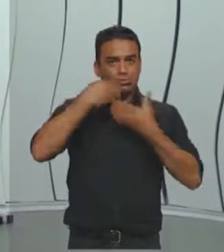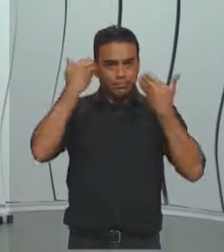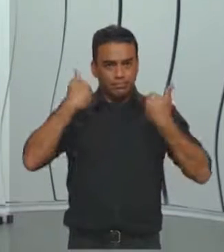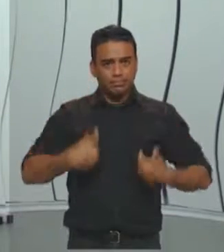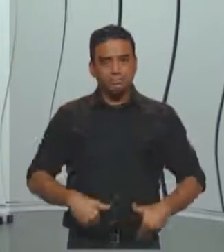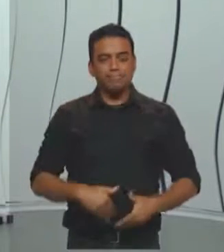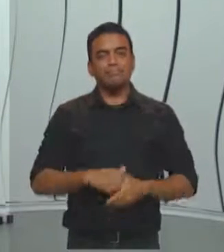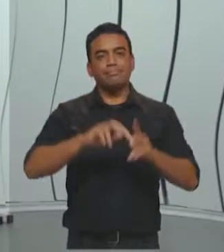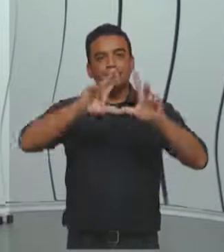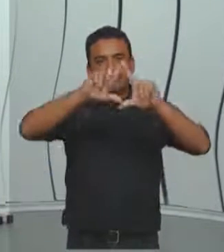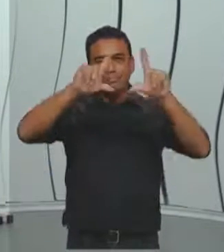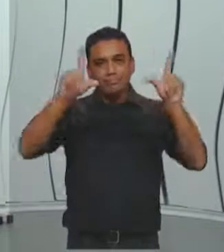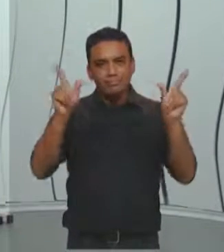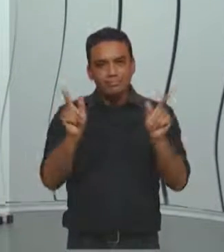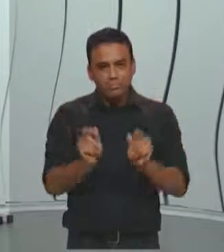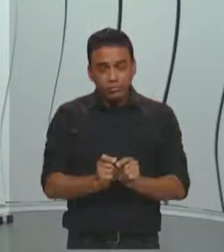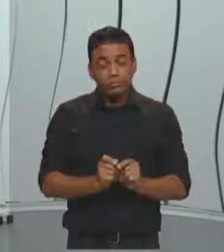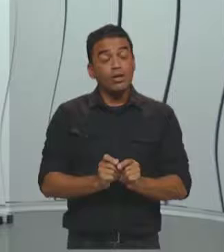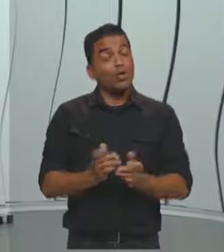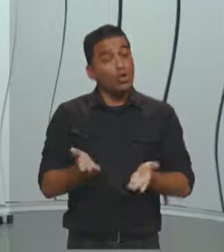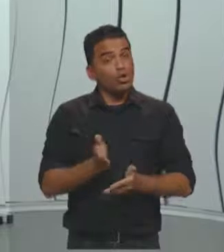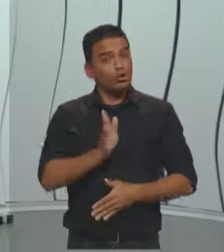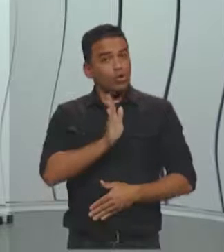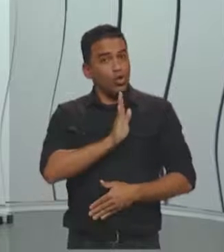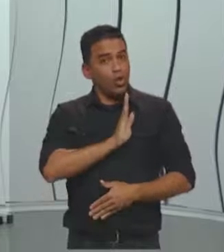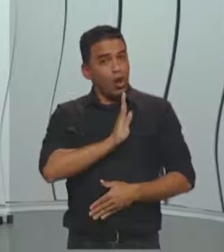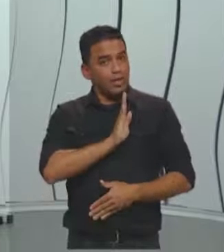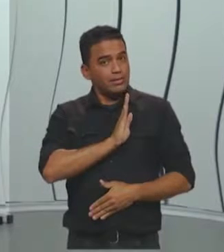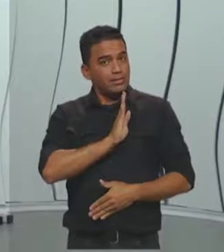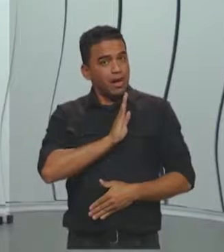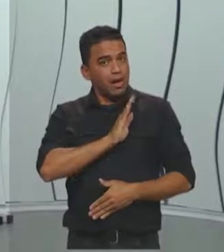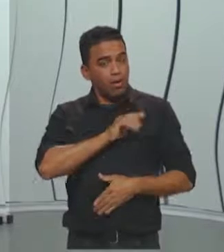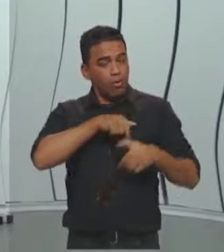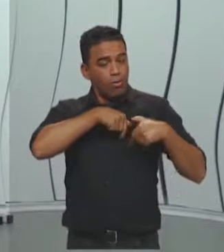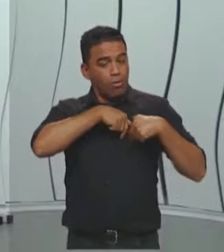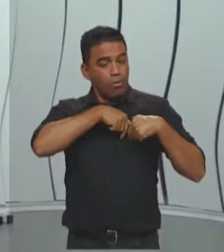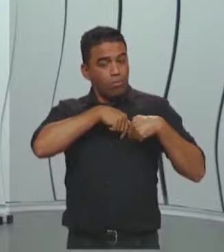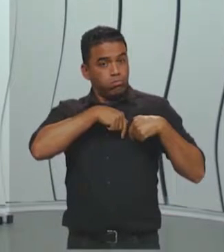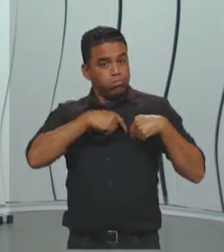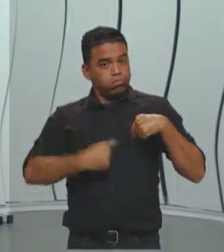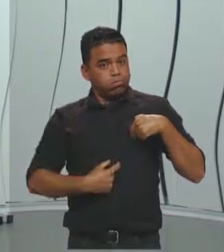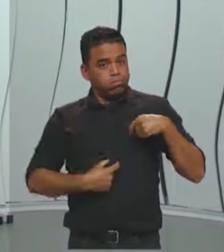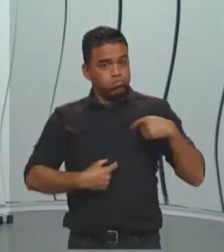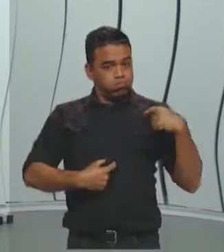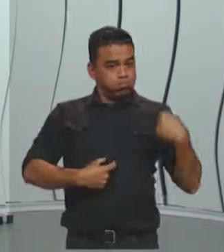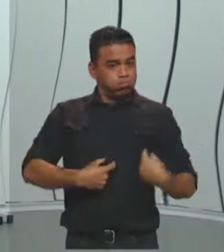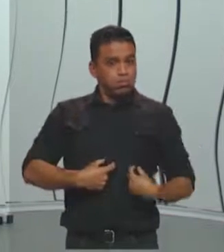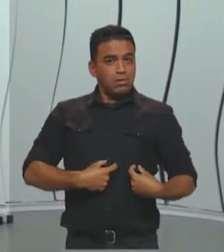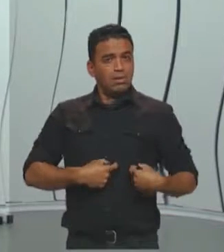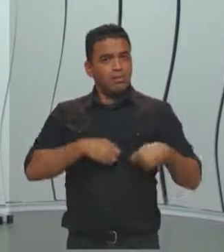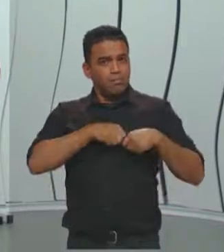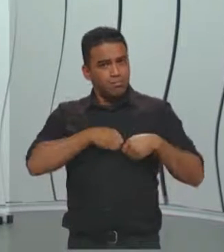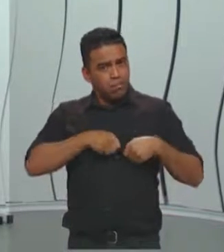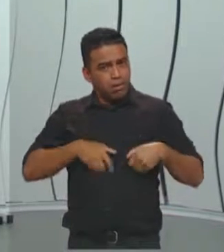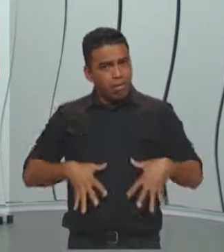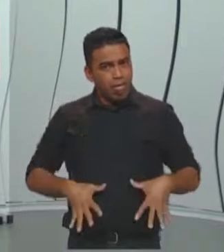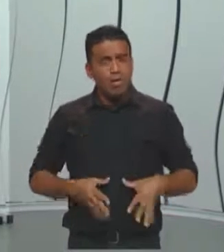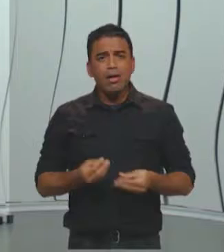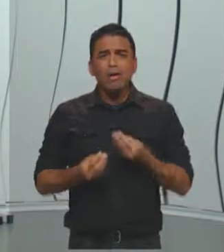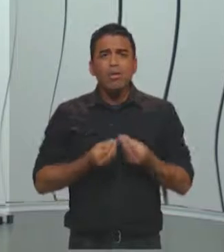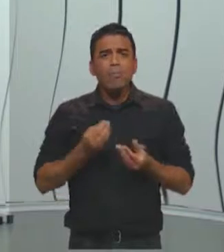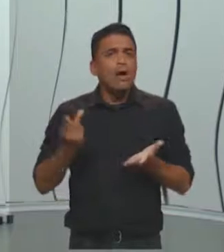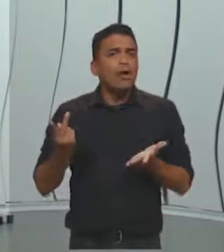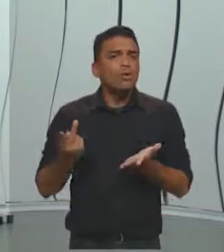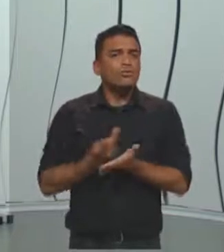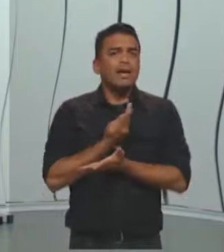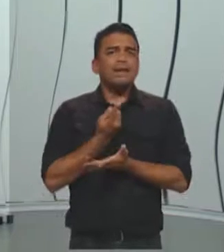sobre o coração, artérias, veias, como que acontece esse trajeto do sangue.